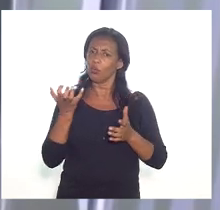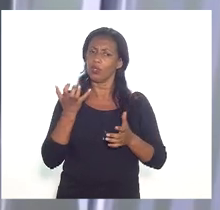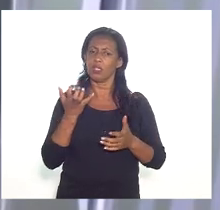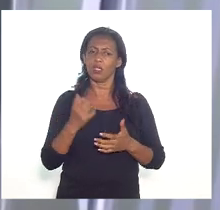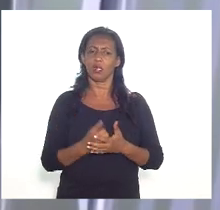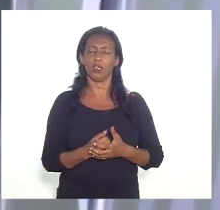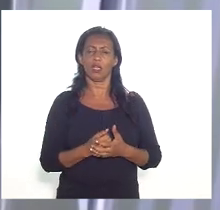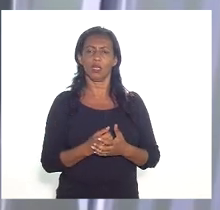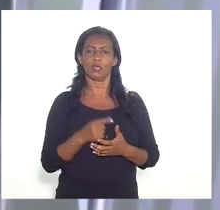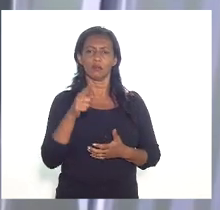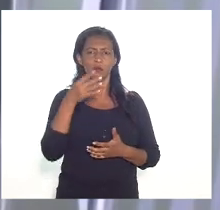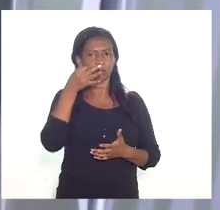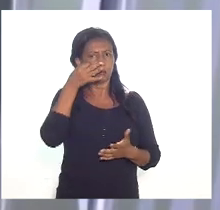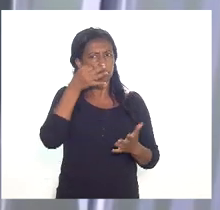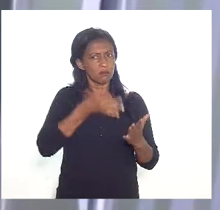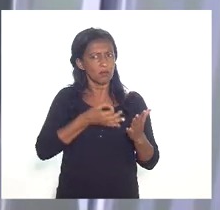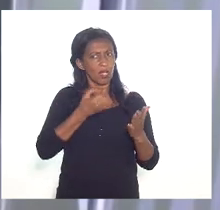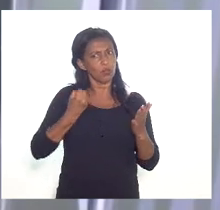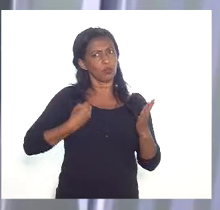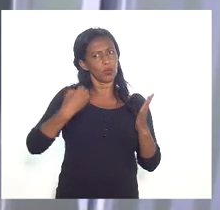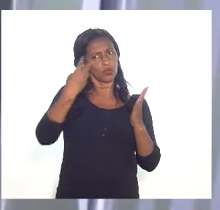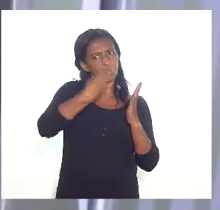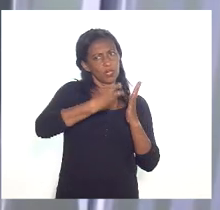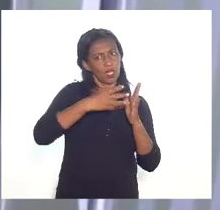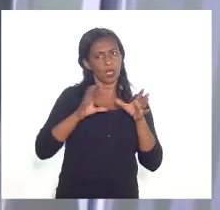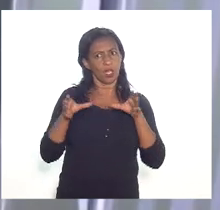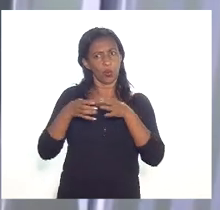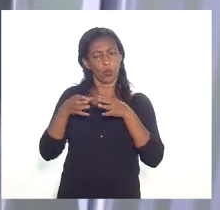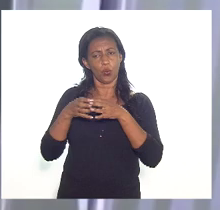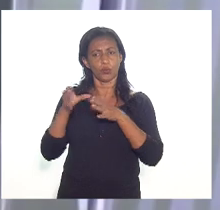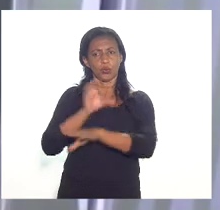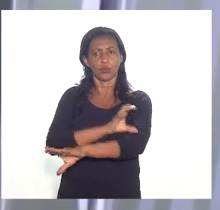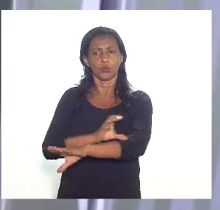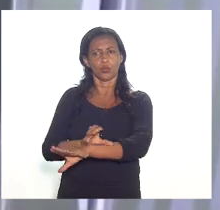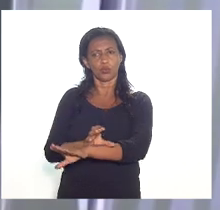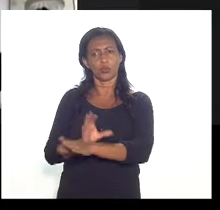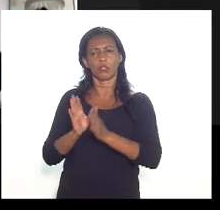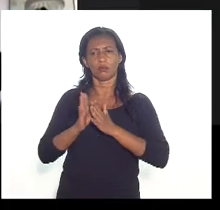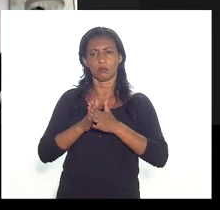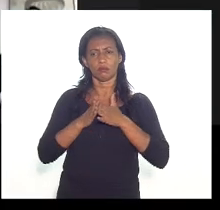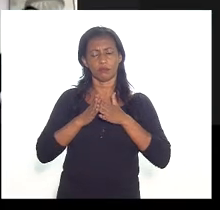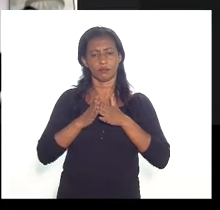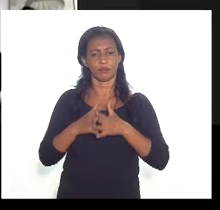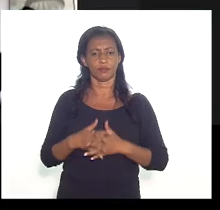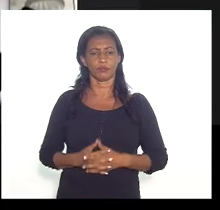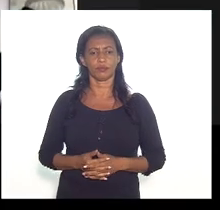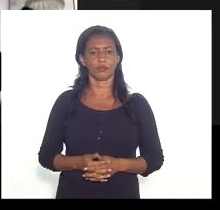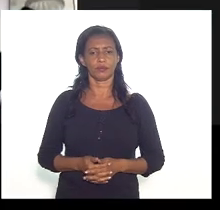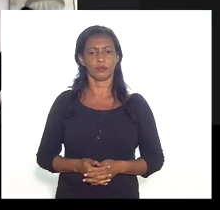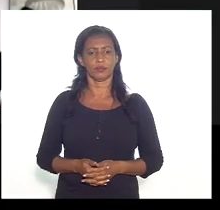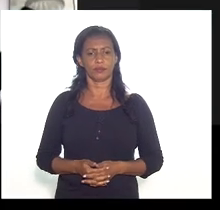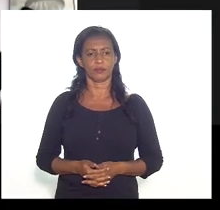Excelência observasse a emenda número 3 da Comissão de Cultura, por gentileza.